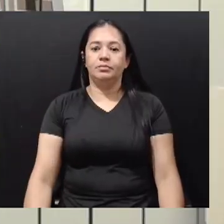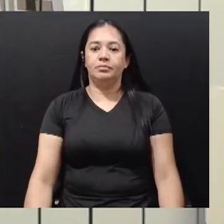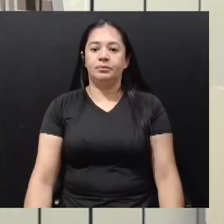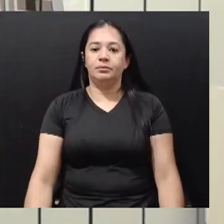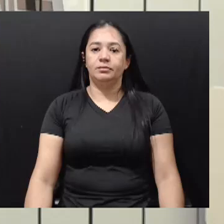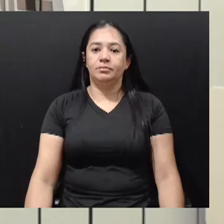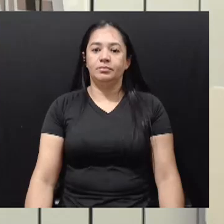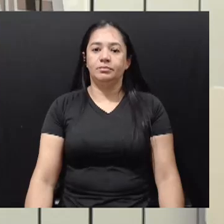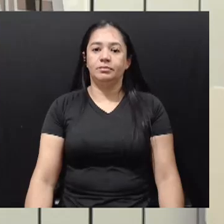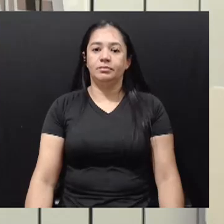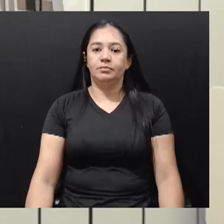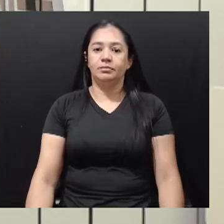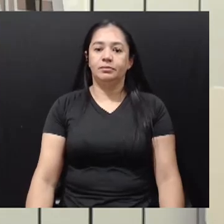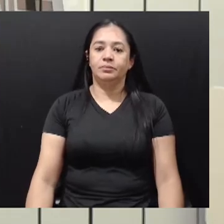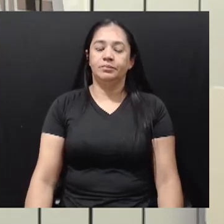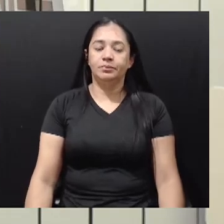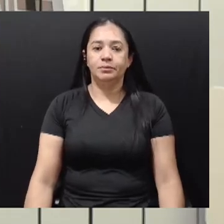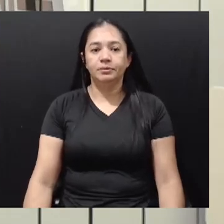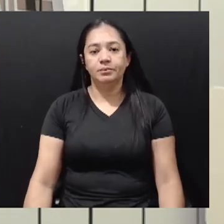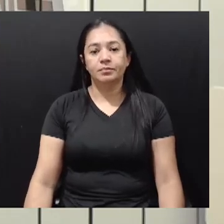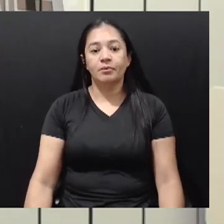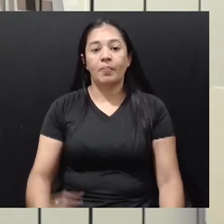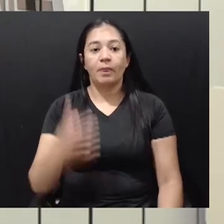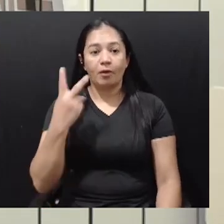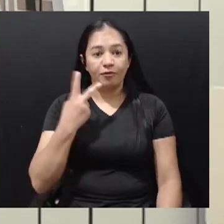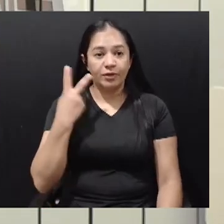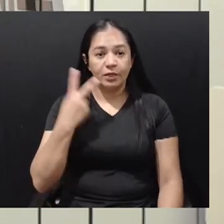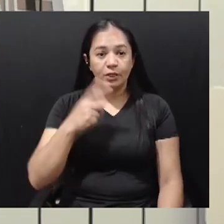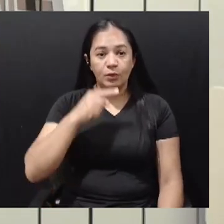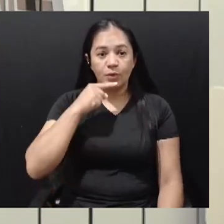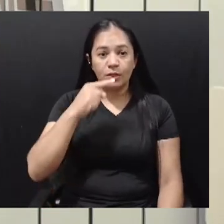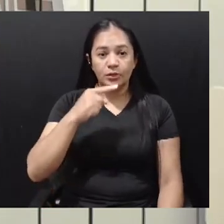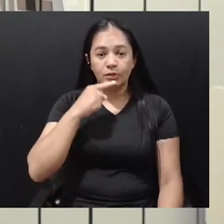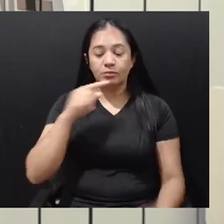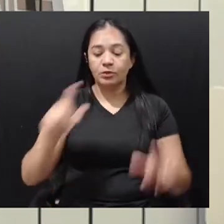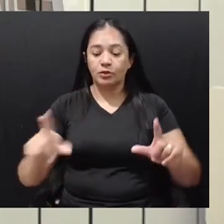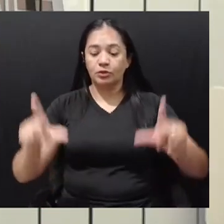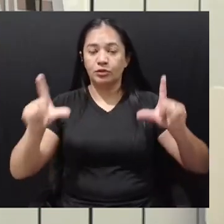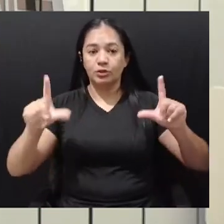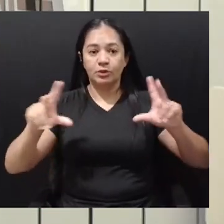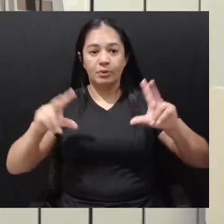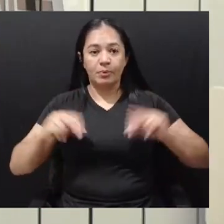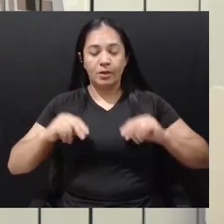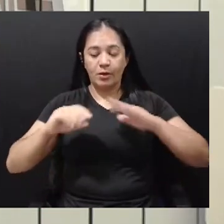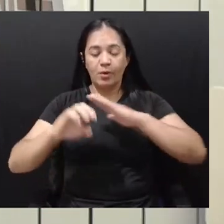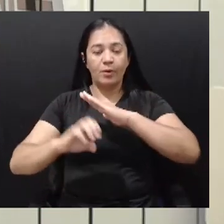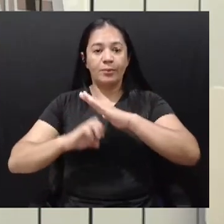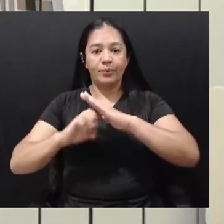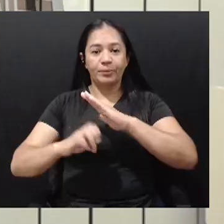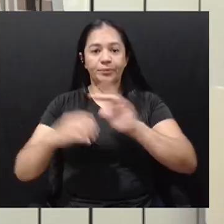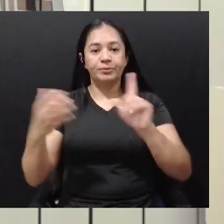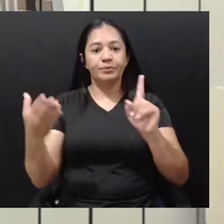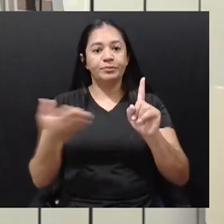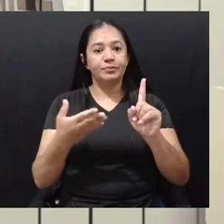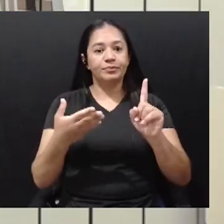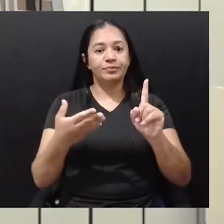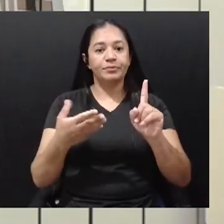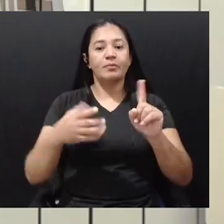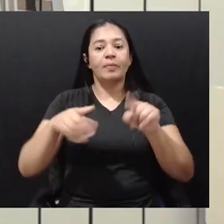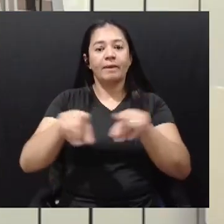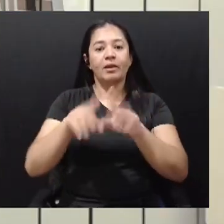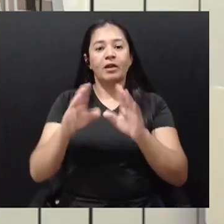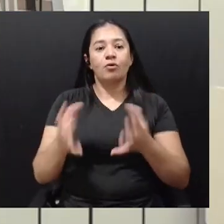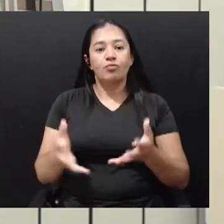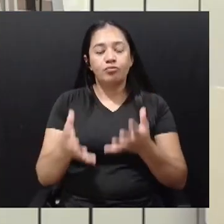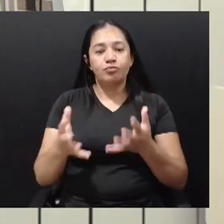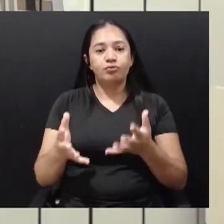O vereador Eduardo Magoga faz a entrega do diploma de mérito empresarial a empresário que também fomenta causas sociais